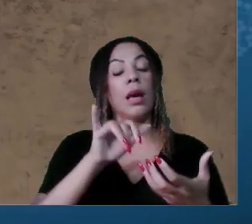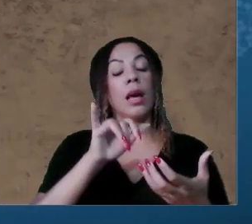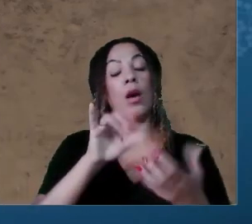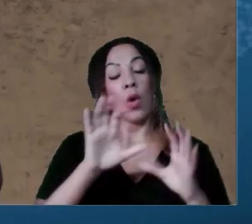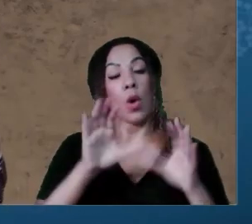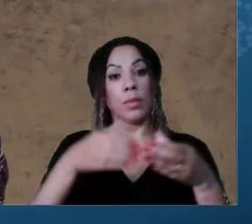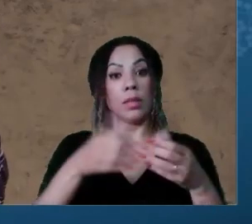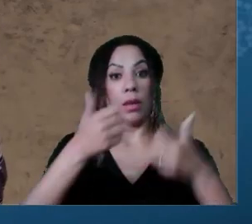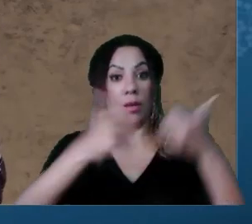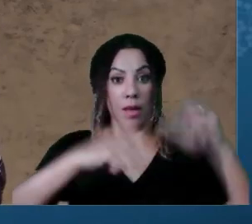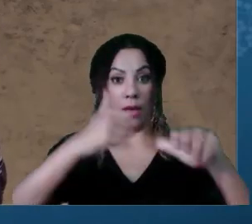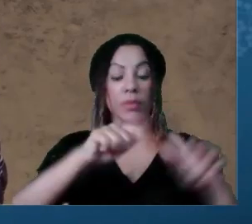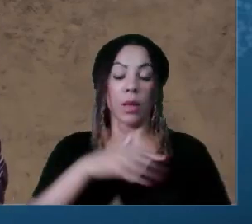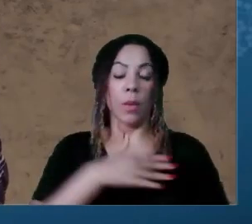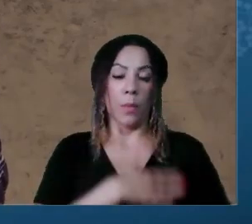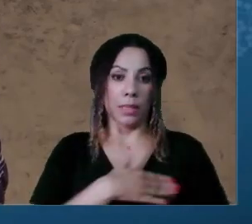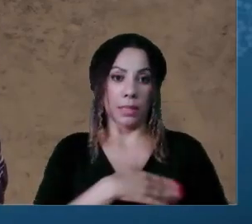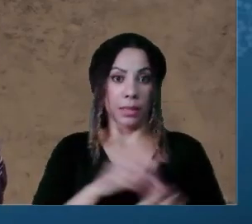prazer.